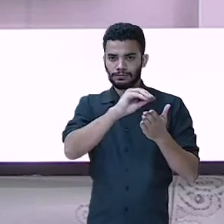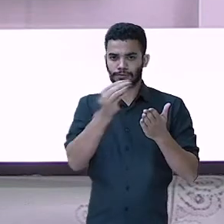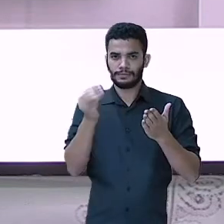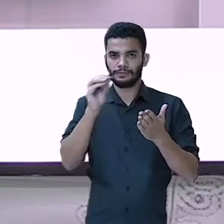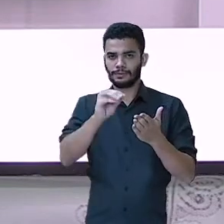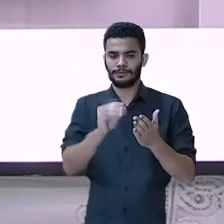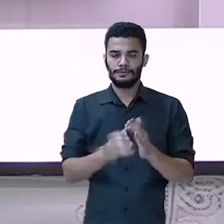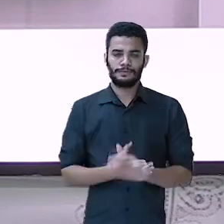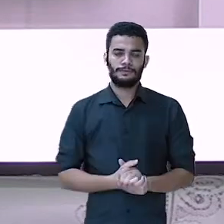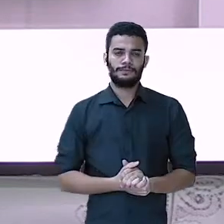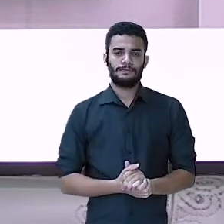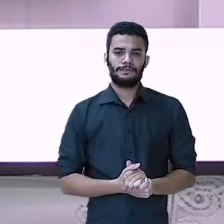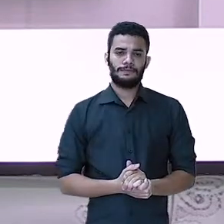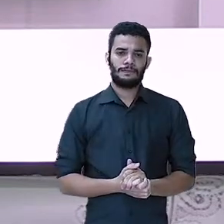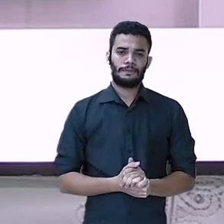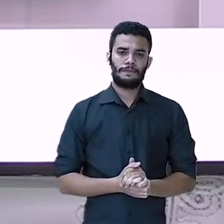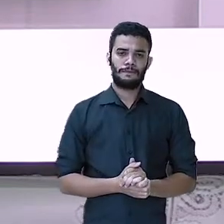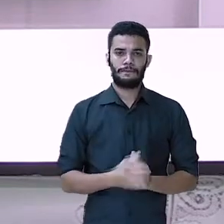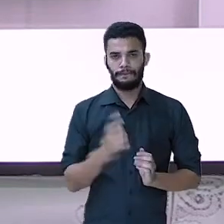Então,